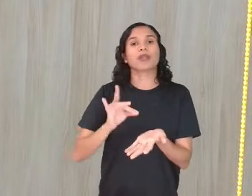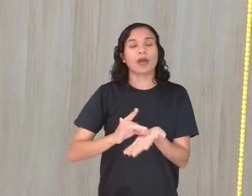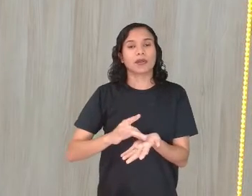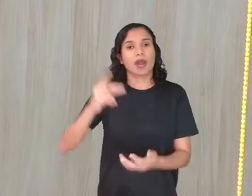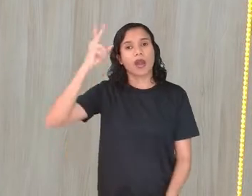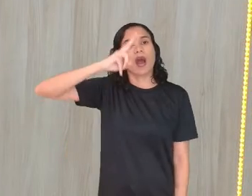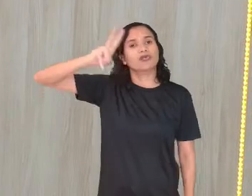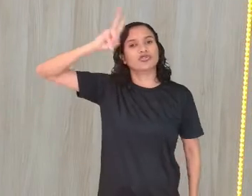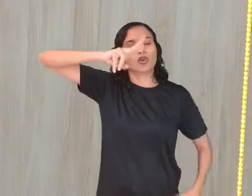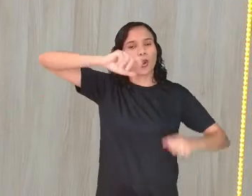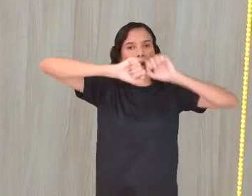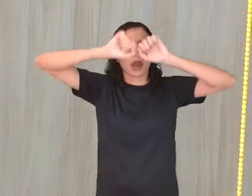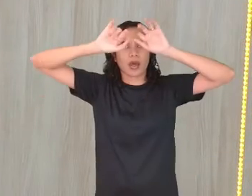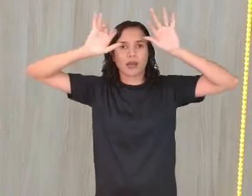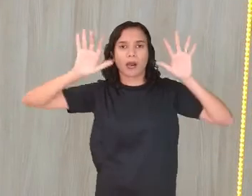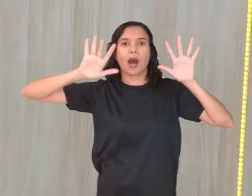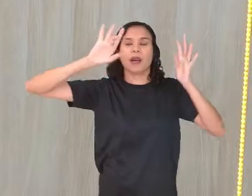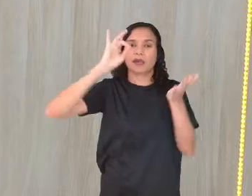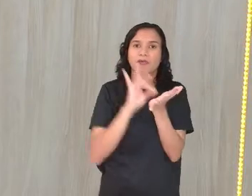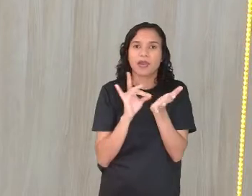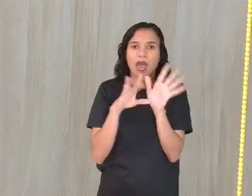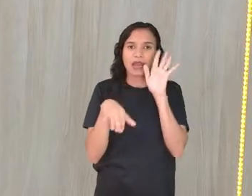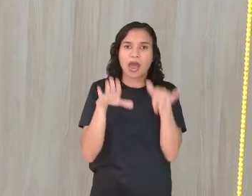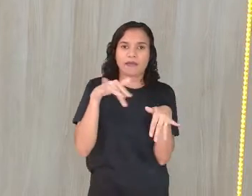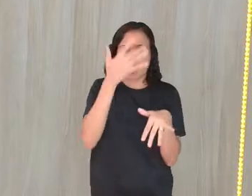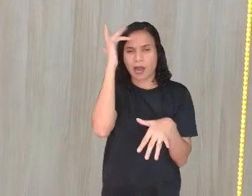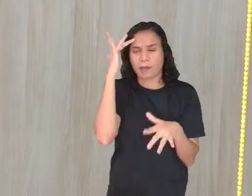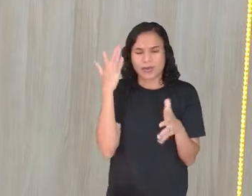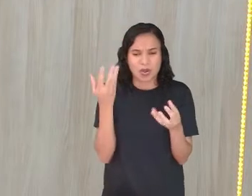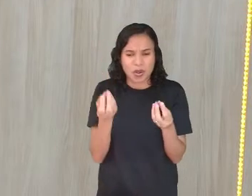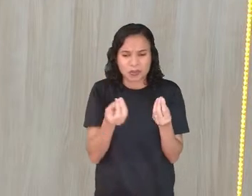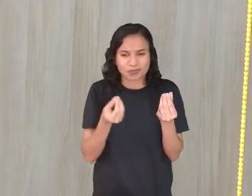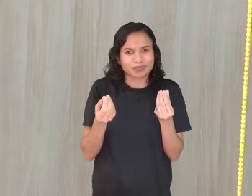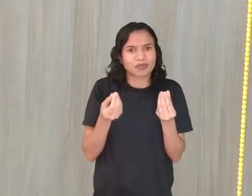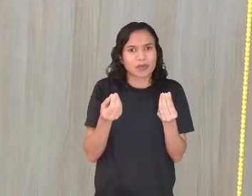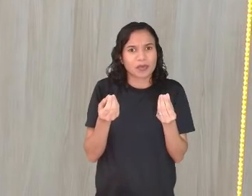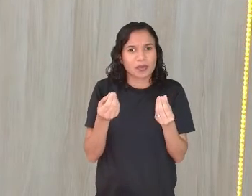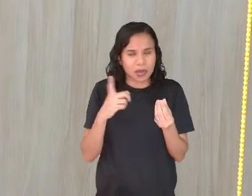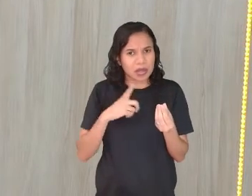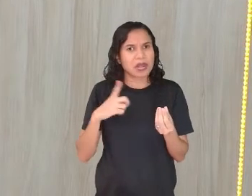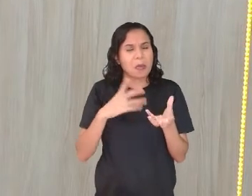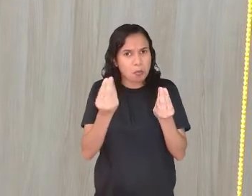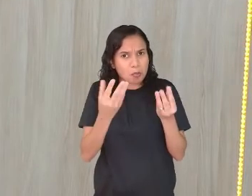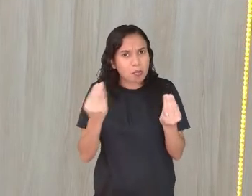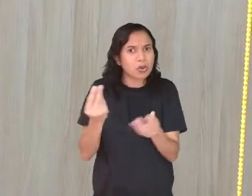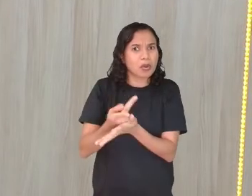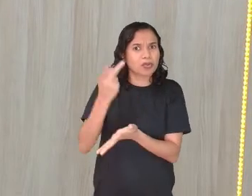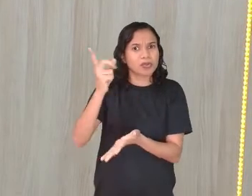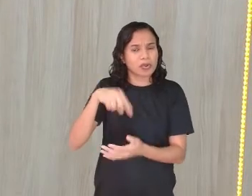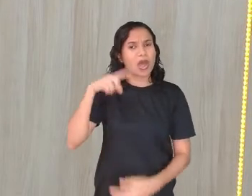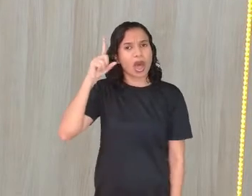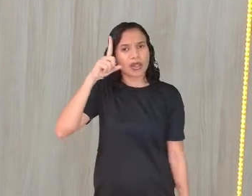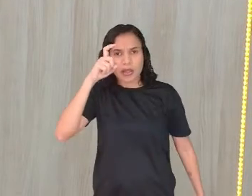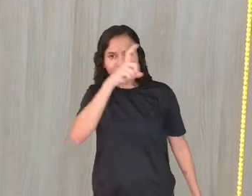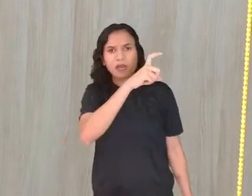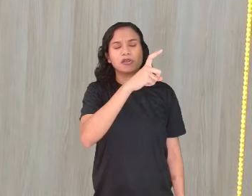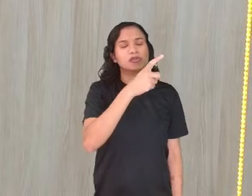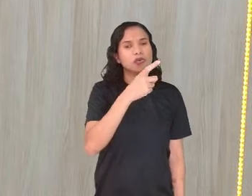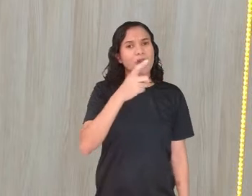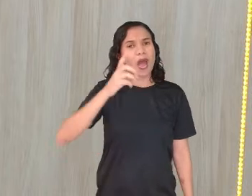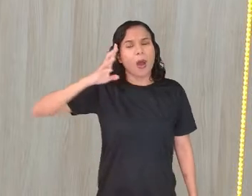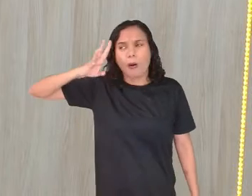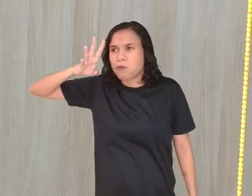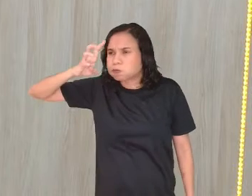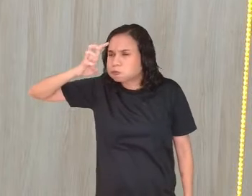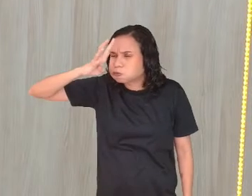essa narrativa que muitas vezes foi muitas vezes não, na sua maioria, né, foi muito difícil, porque foram povos